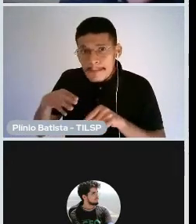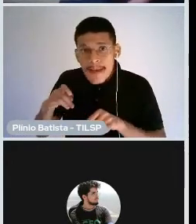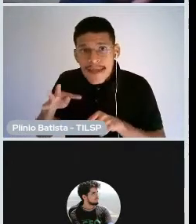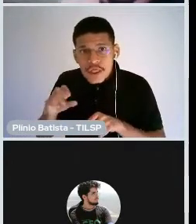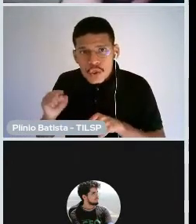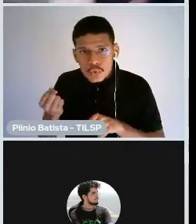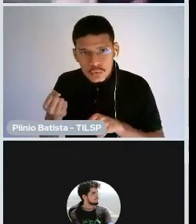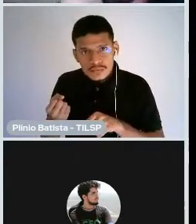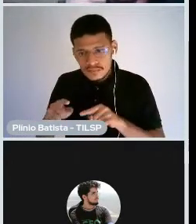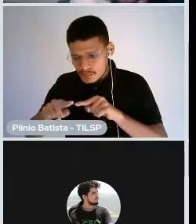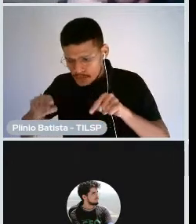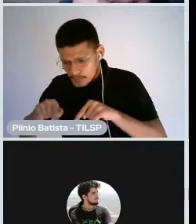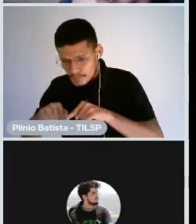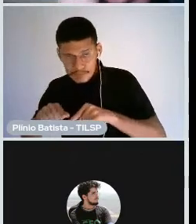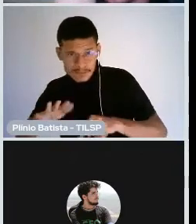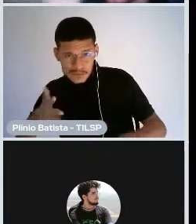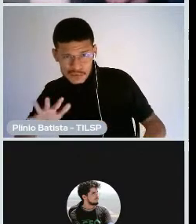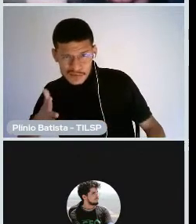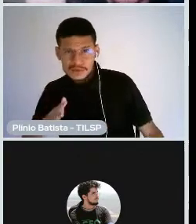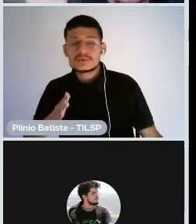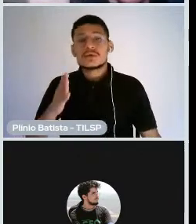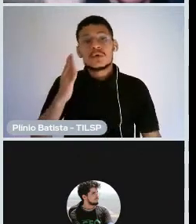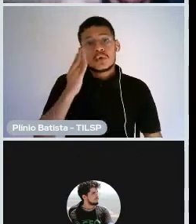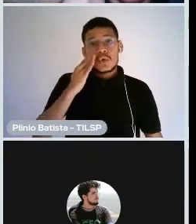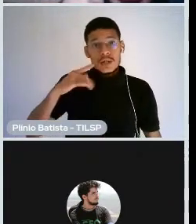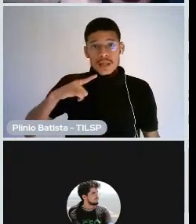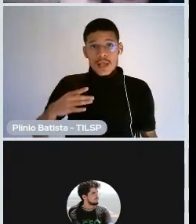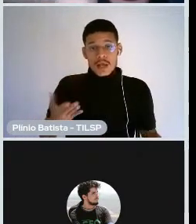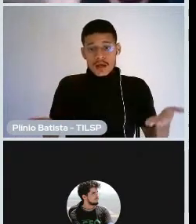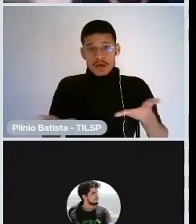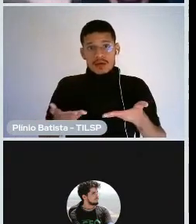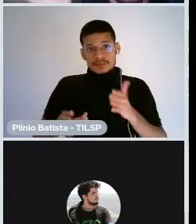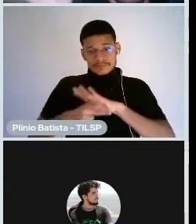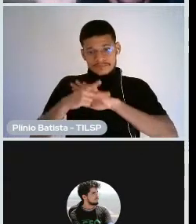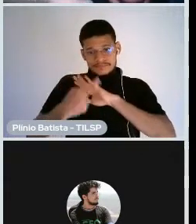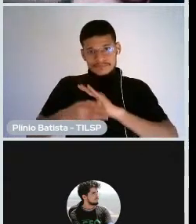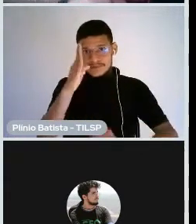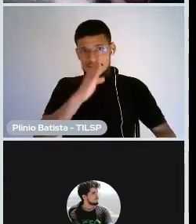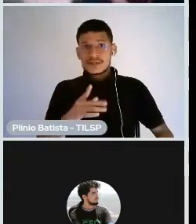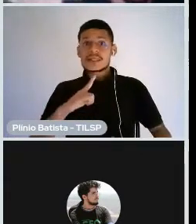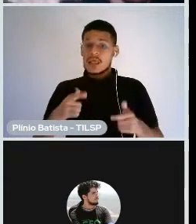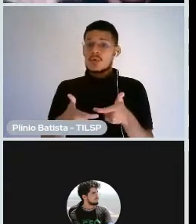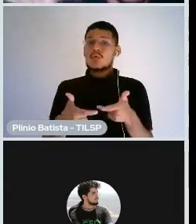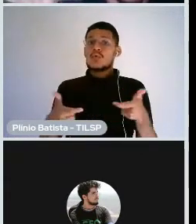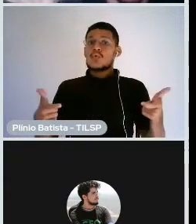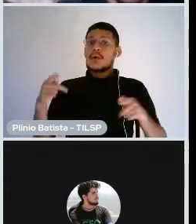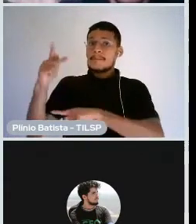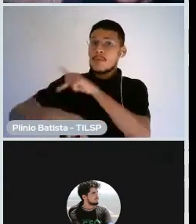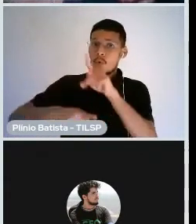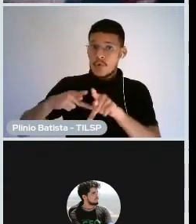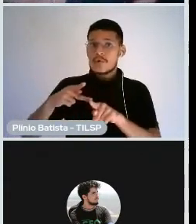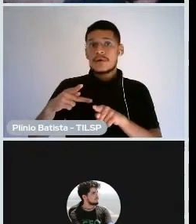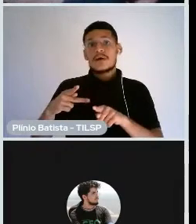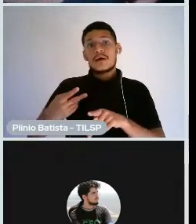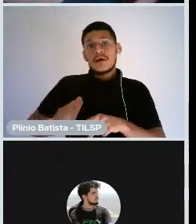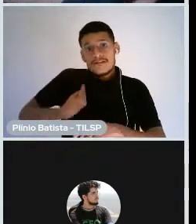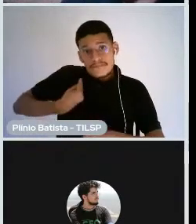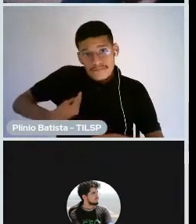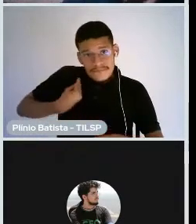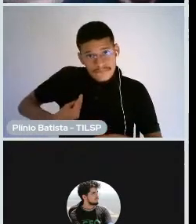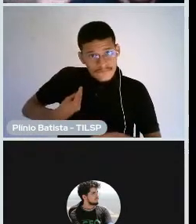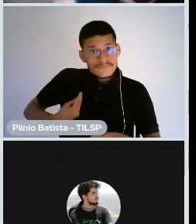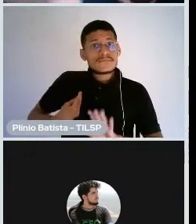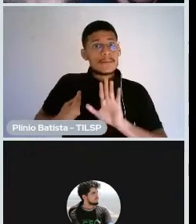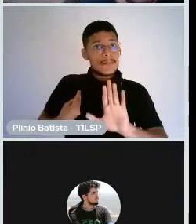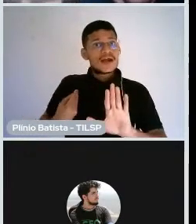Então, com isso, a gente tem o Brasil, que é um país populoso, a gente tem bastante, mas a gente não é tão povoado assim. Tanto pelo número